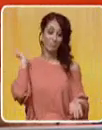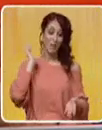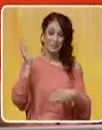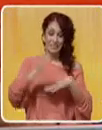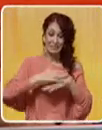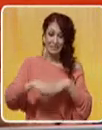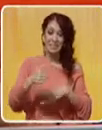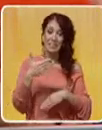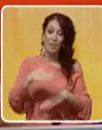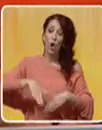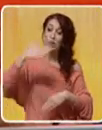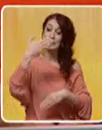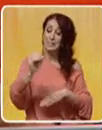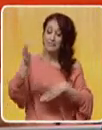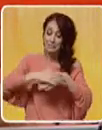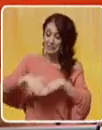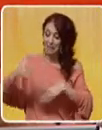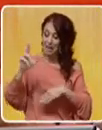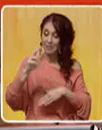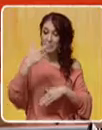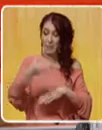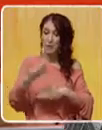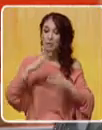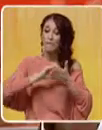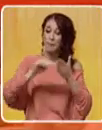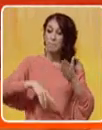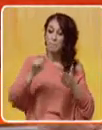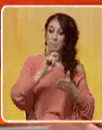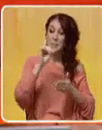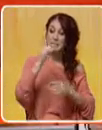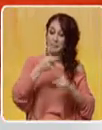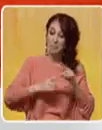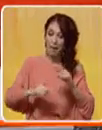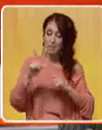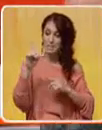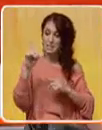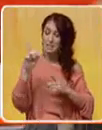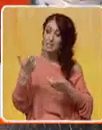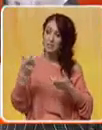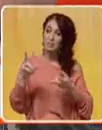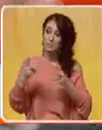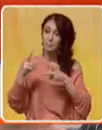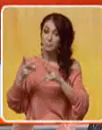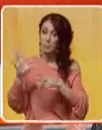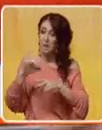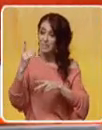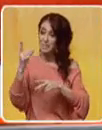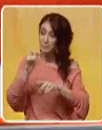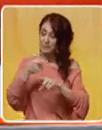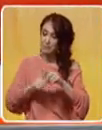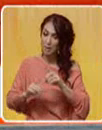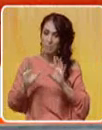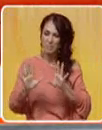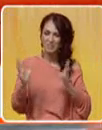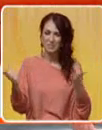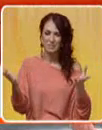70 pois e e se bem que a RTP ainda me fez um contrato de mais 6 meses e meio renovável por mais 6 meses e meio